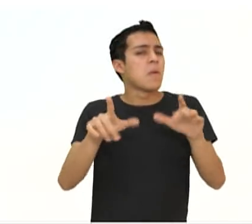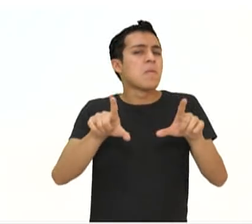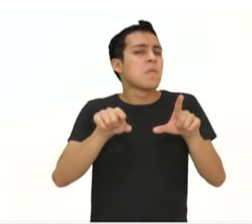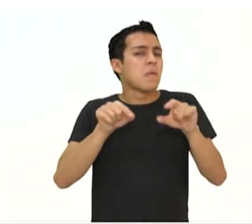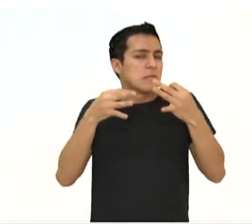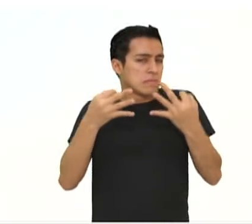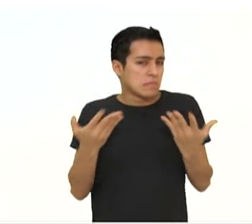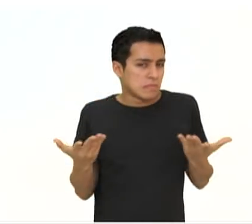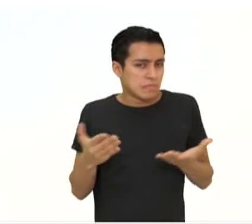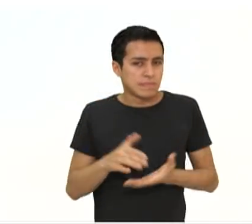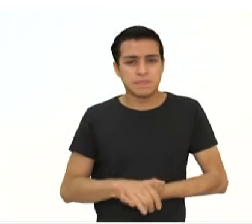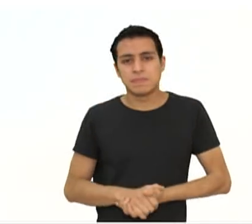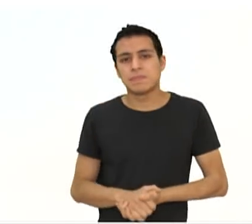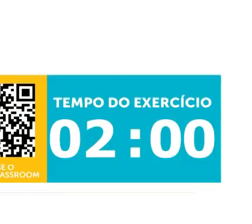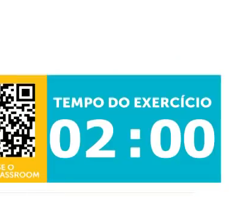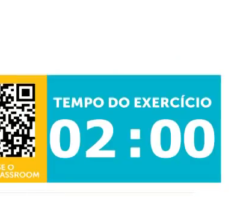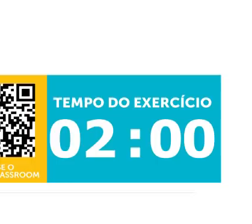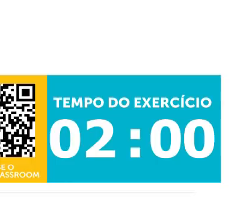seu caderno.